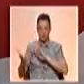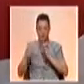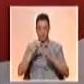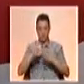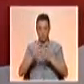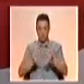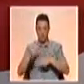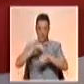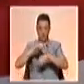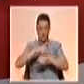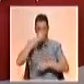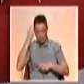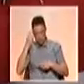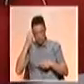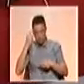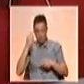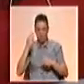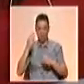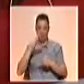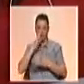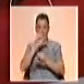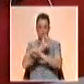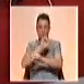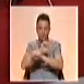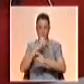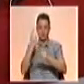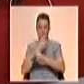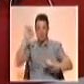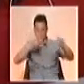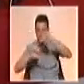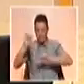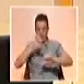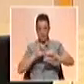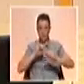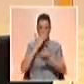micro-organismos patogénicos, sem todo um conjunto de toxinas e produtos químicos, etc.